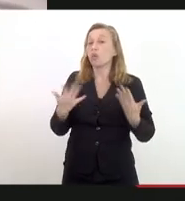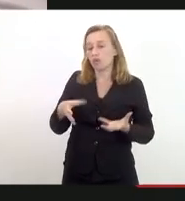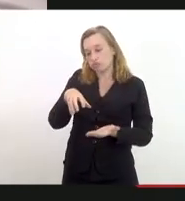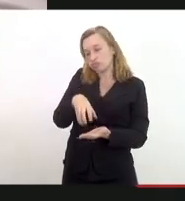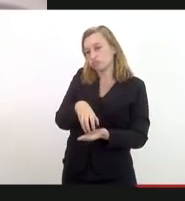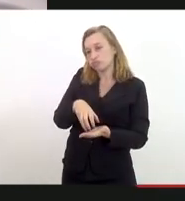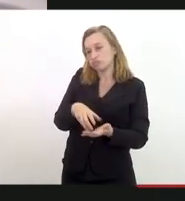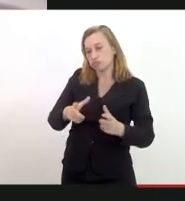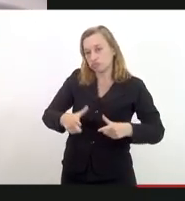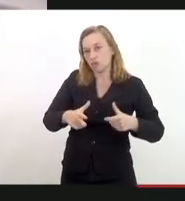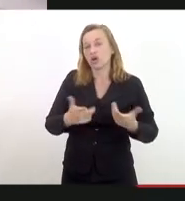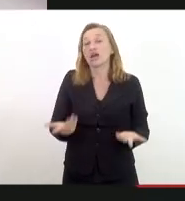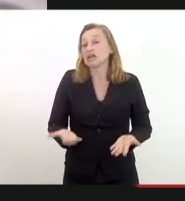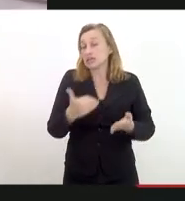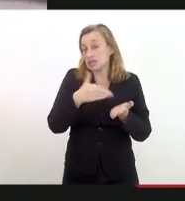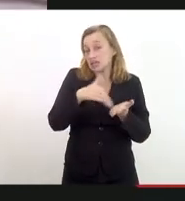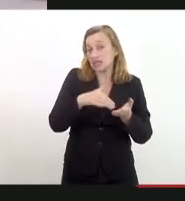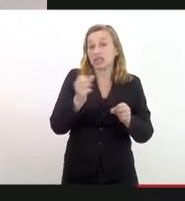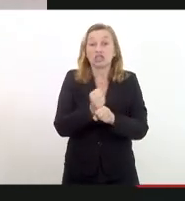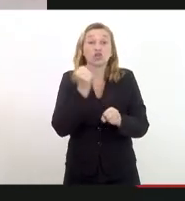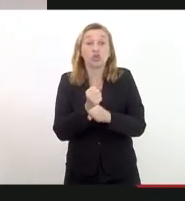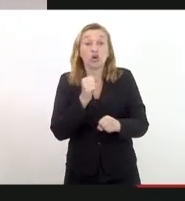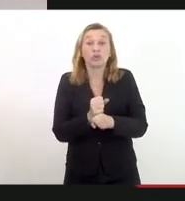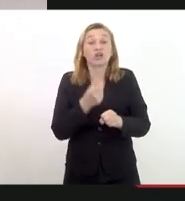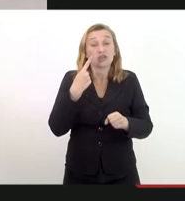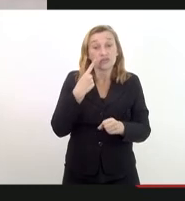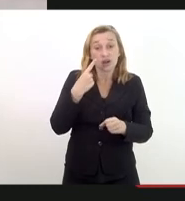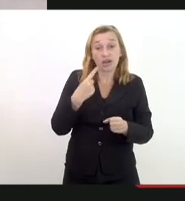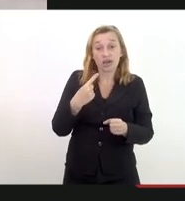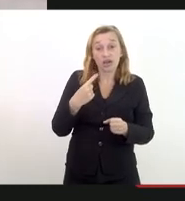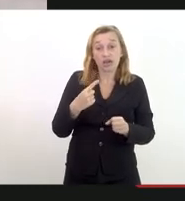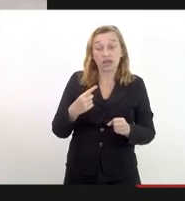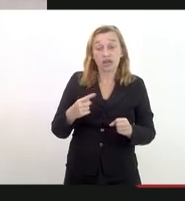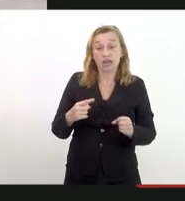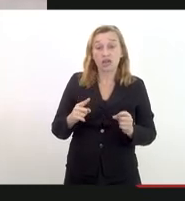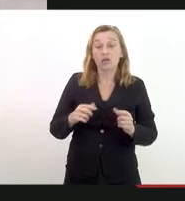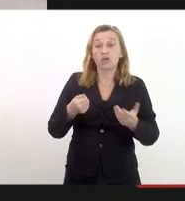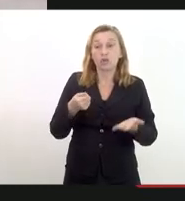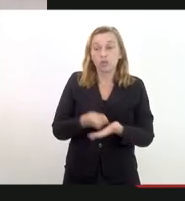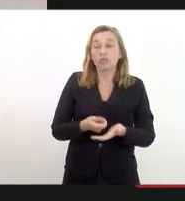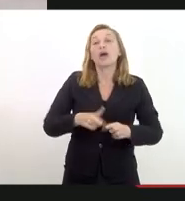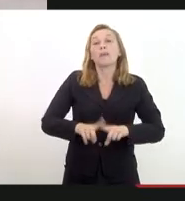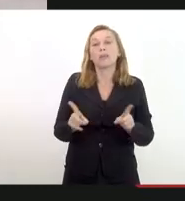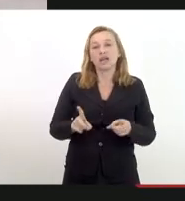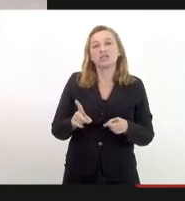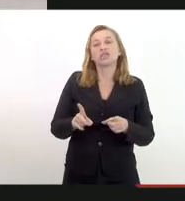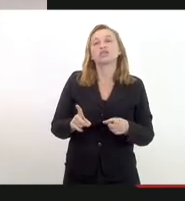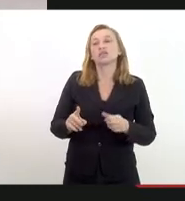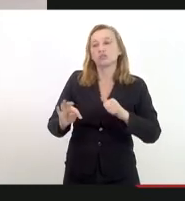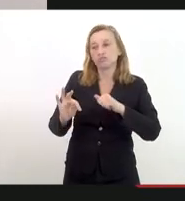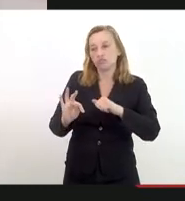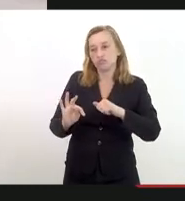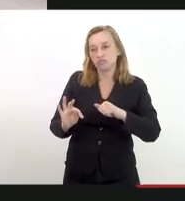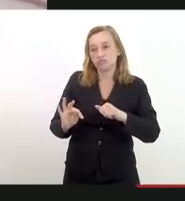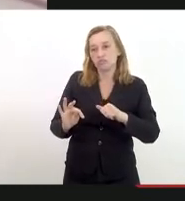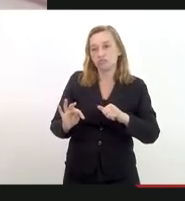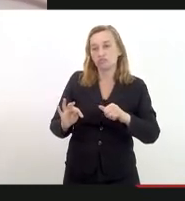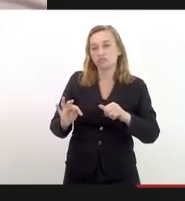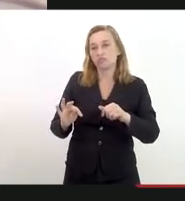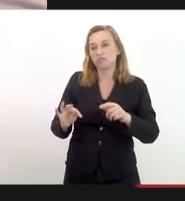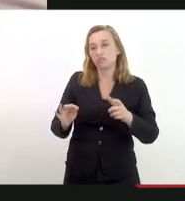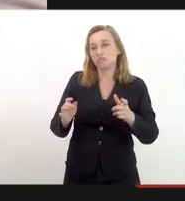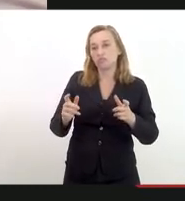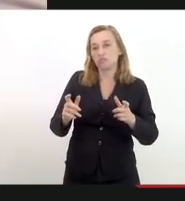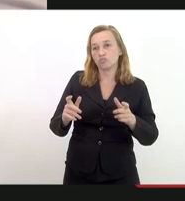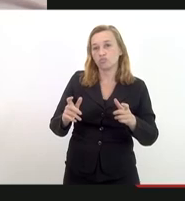a Secretaria de Obras é que vai executar, mas ele tem uma parte também burocrática que está sendo desenvolvida, principalmente por questão